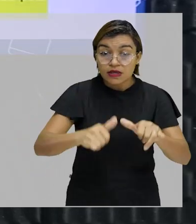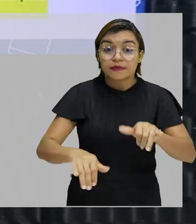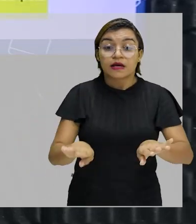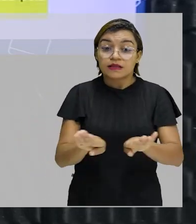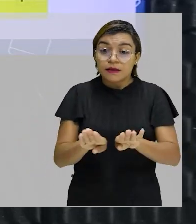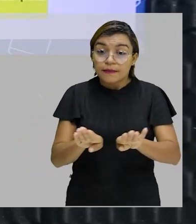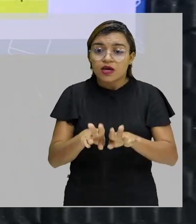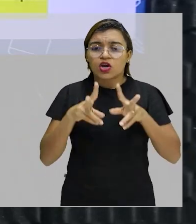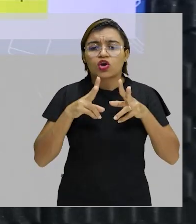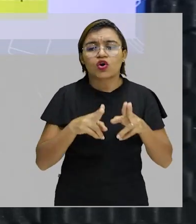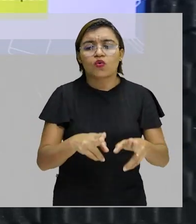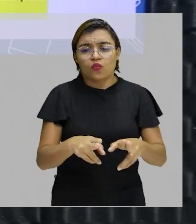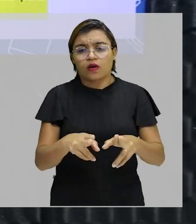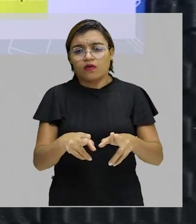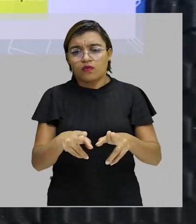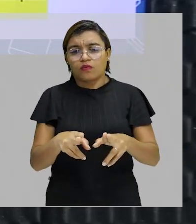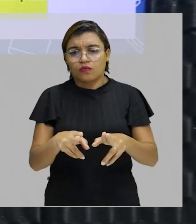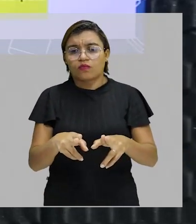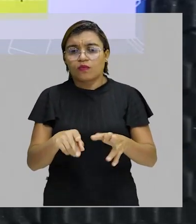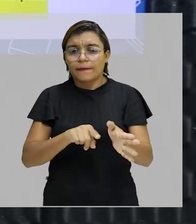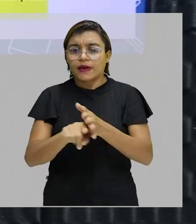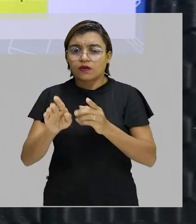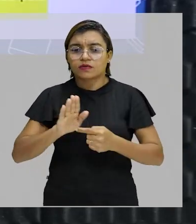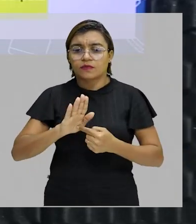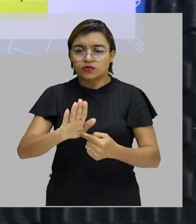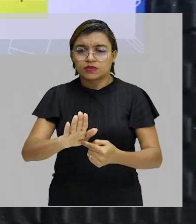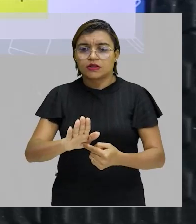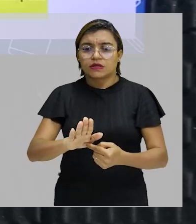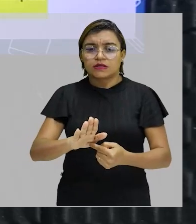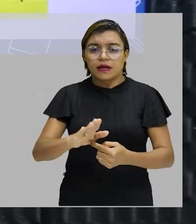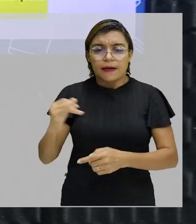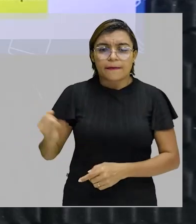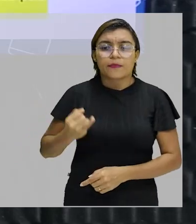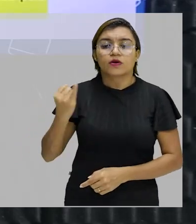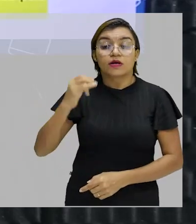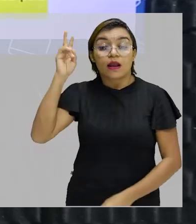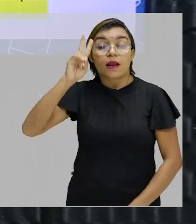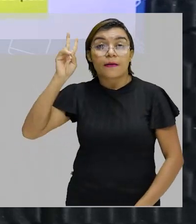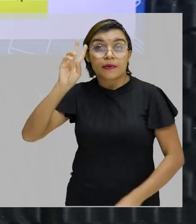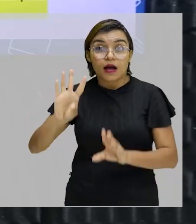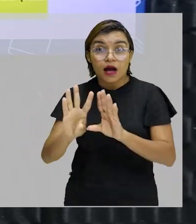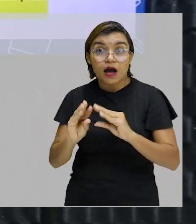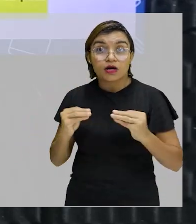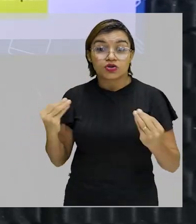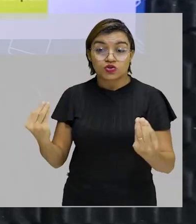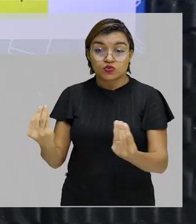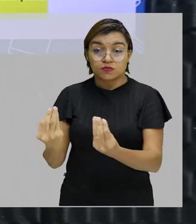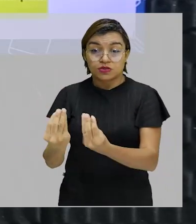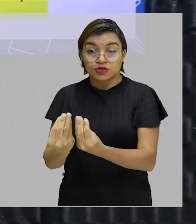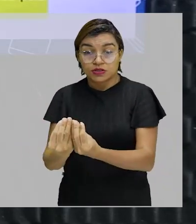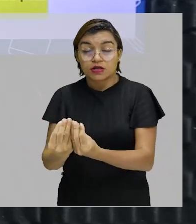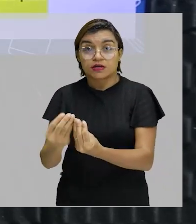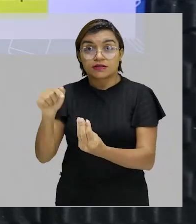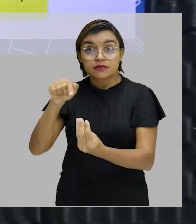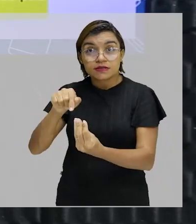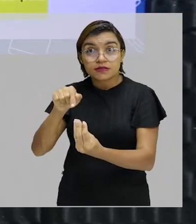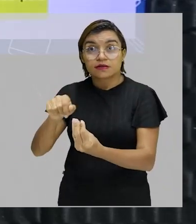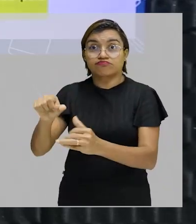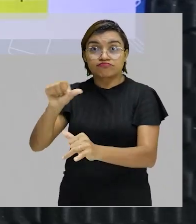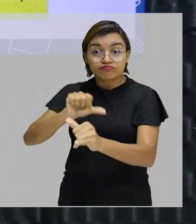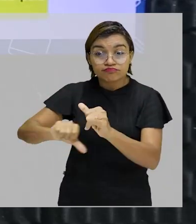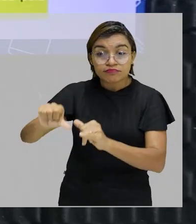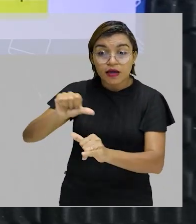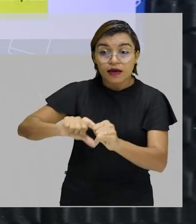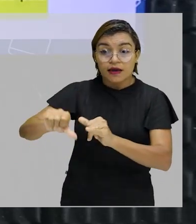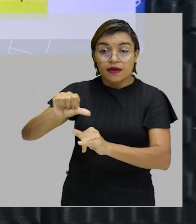sempre importante lembrar que as substâncias não reagem na proporção que as misturamos. Atenção!